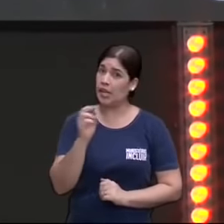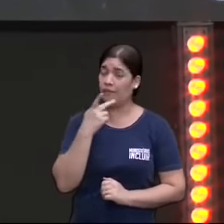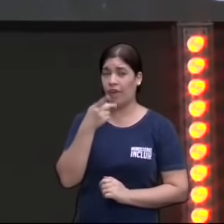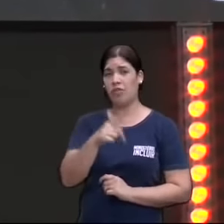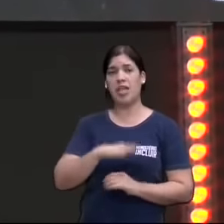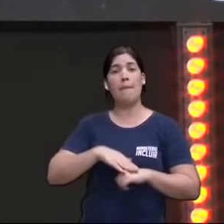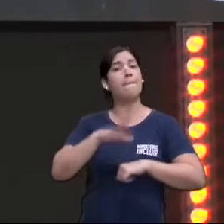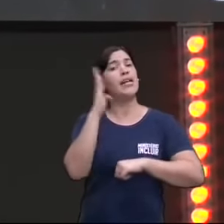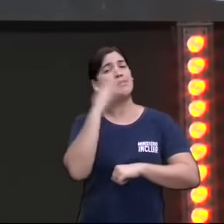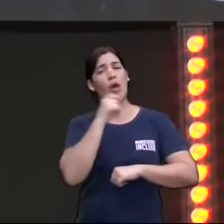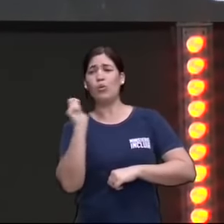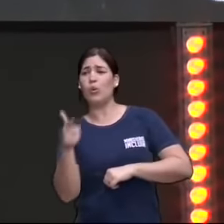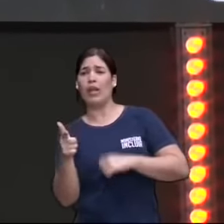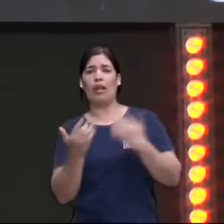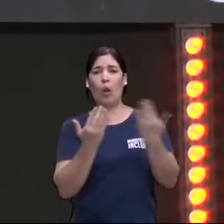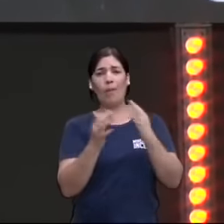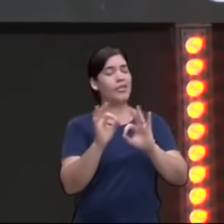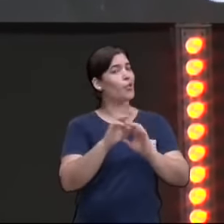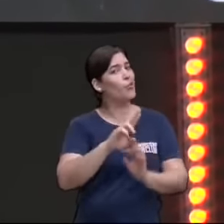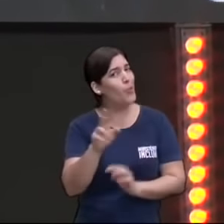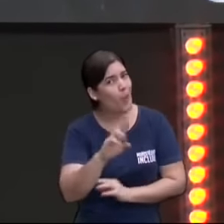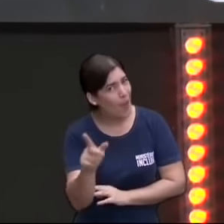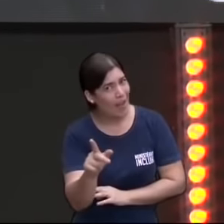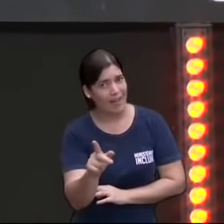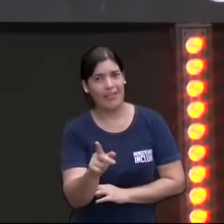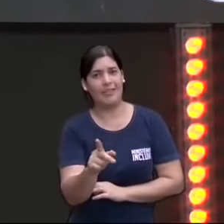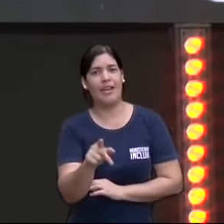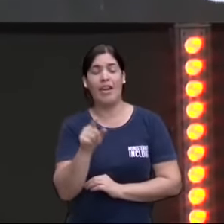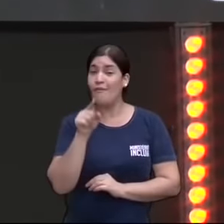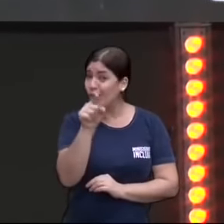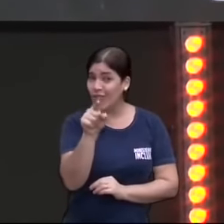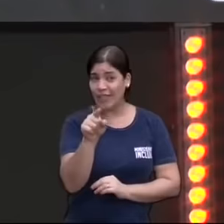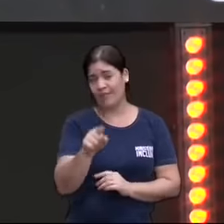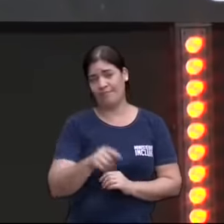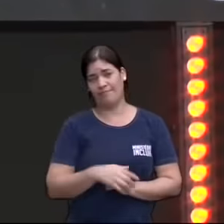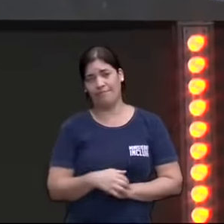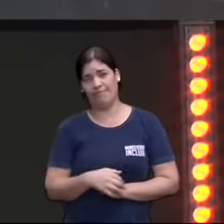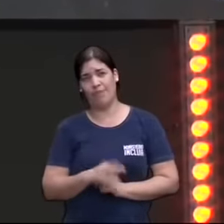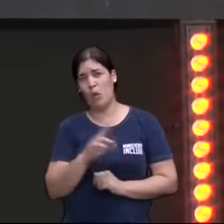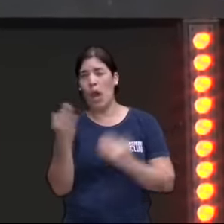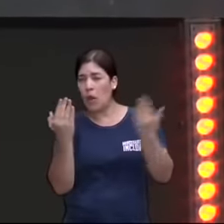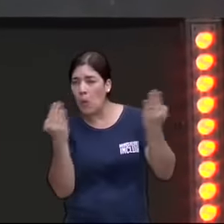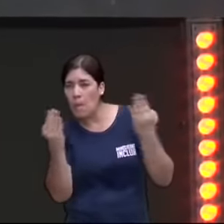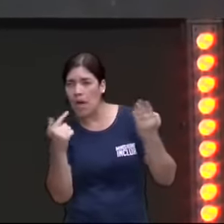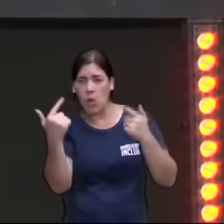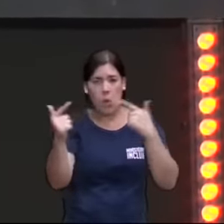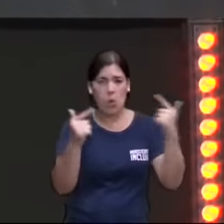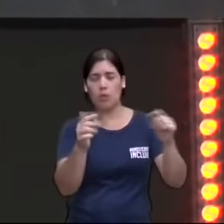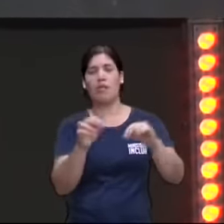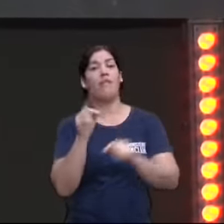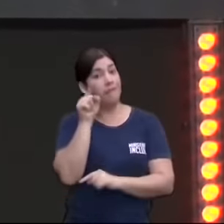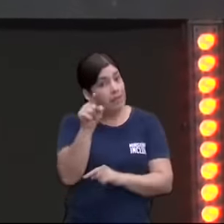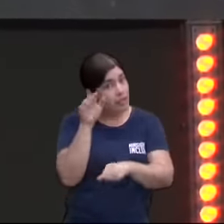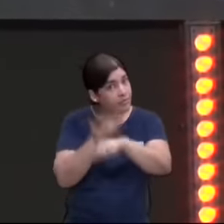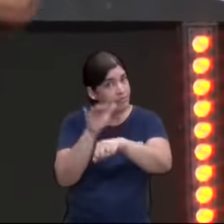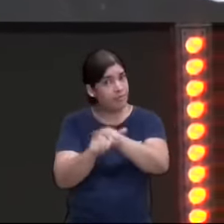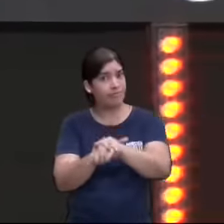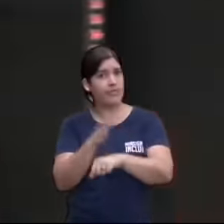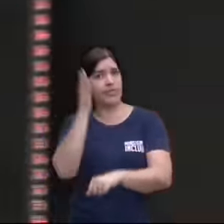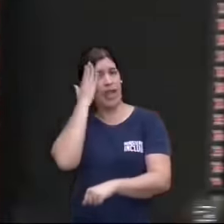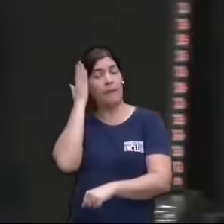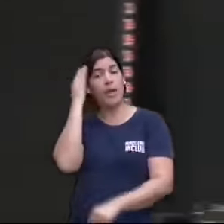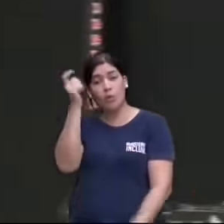mal que o outro. A questão não é comparativa, a questão é você. A questão é você saber que você tem pecado. E